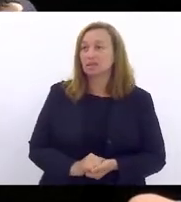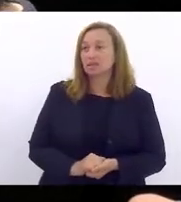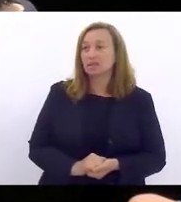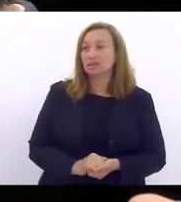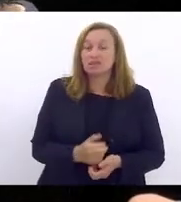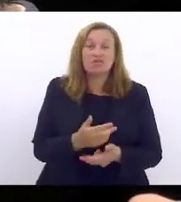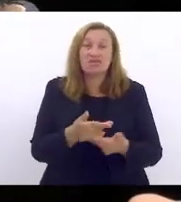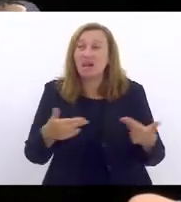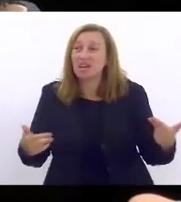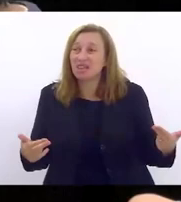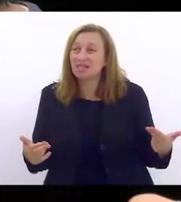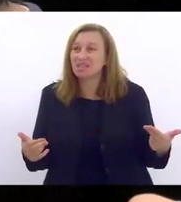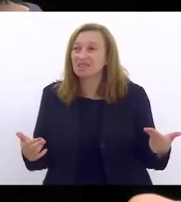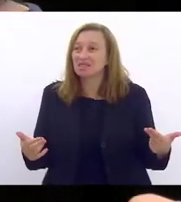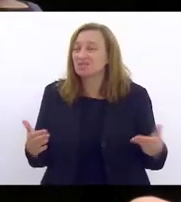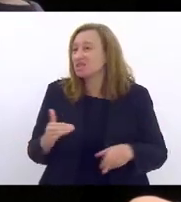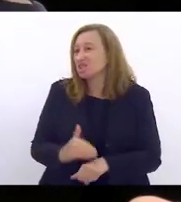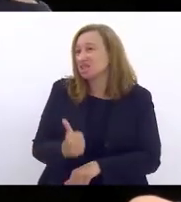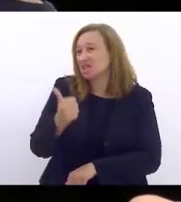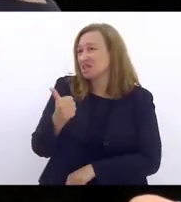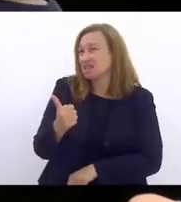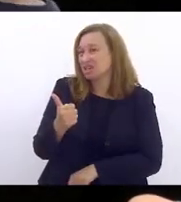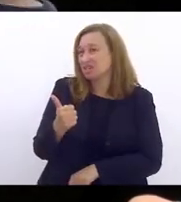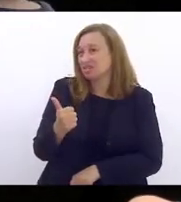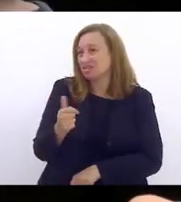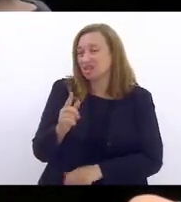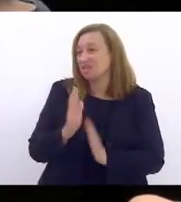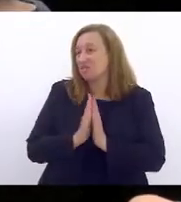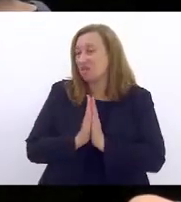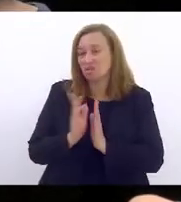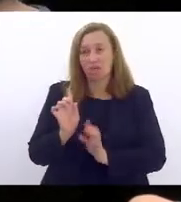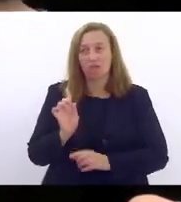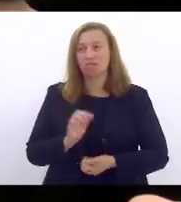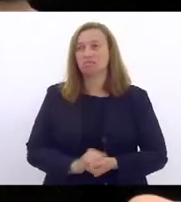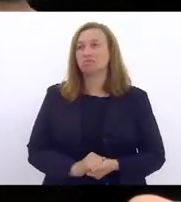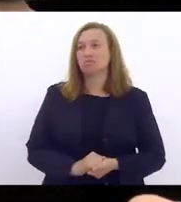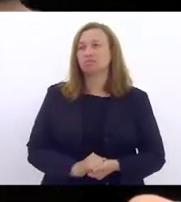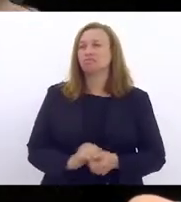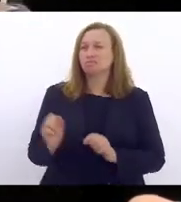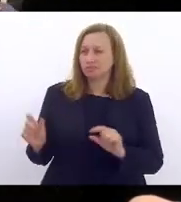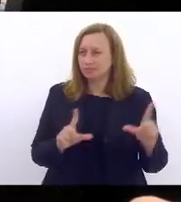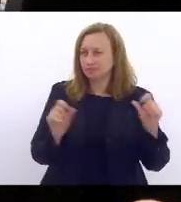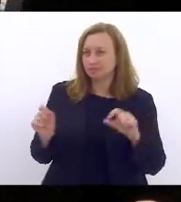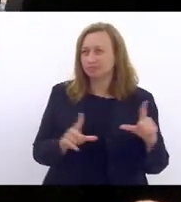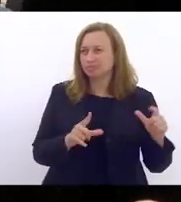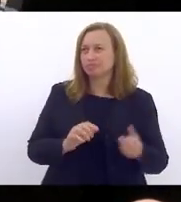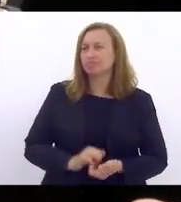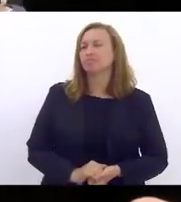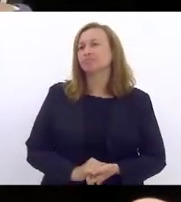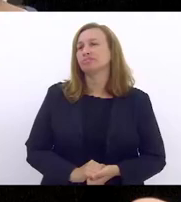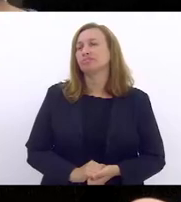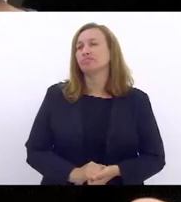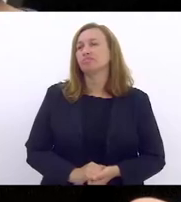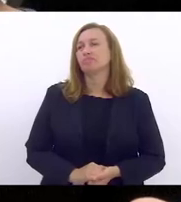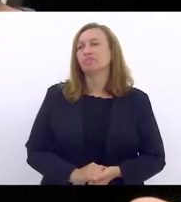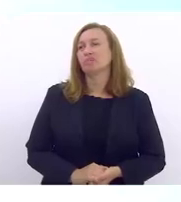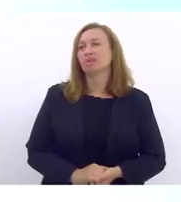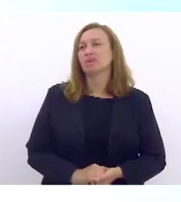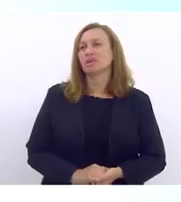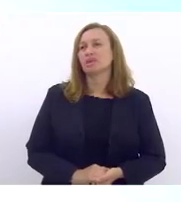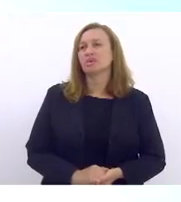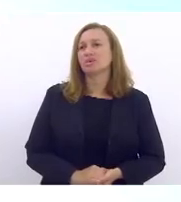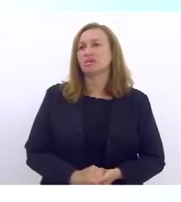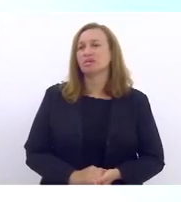várias. É dignidade, isso não deveria ser um favor, sabe? Você passa para mim fazendo favor? Bem, a gente funciona